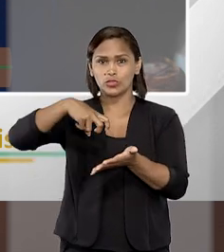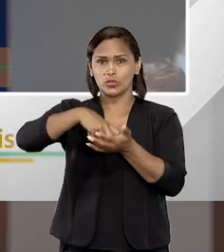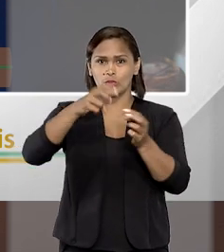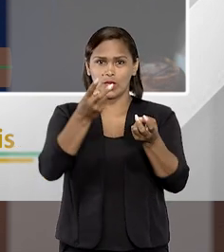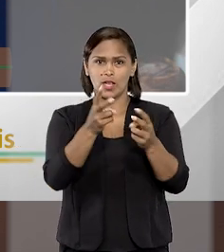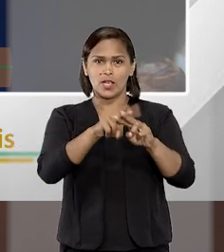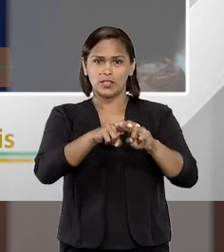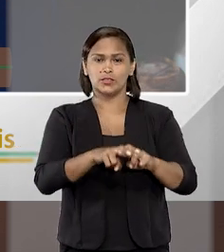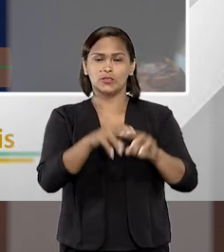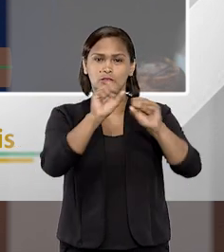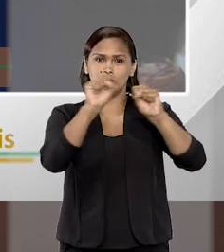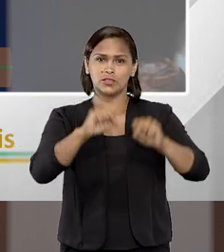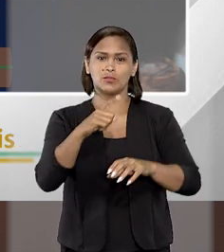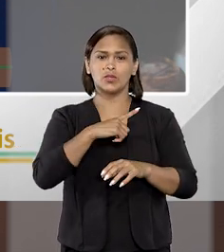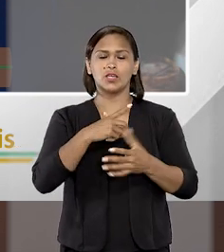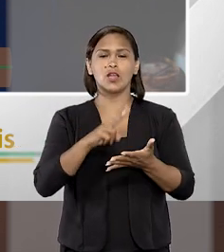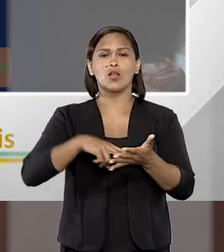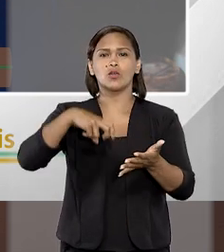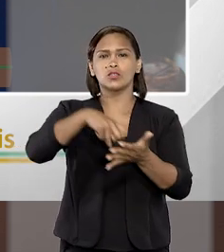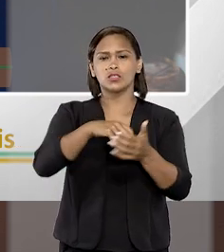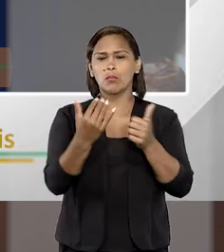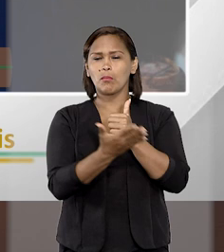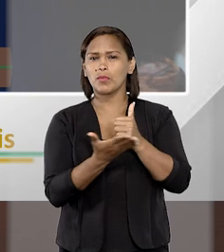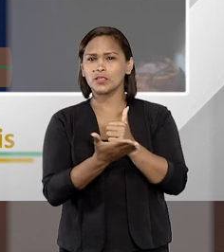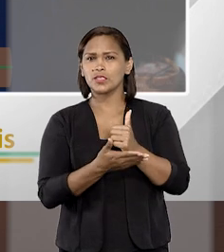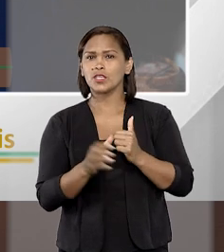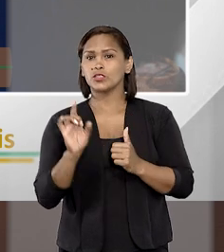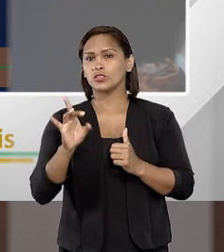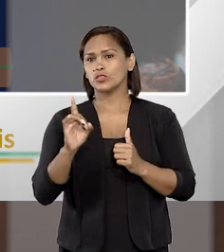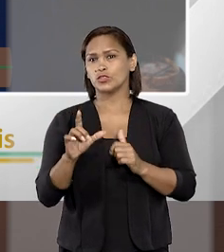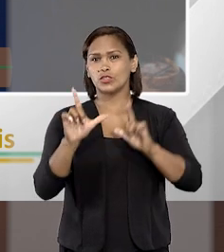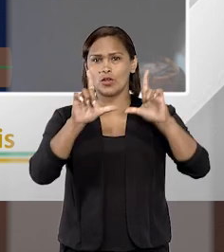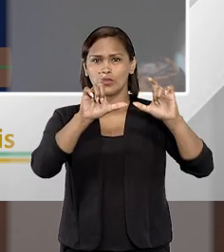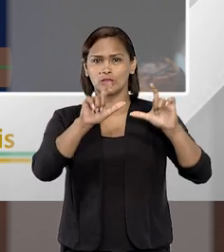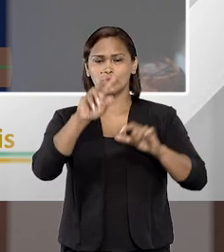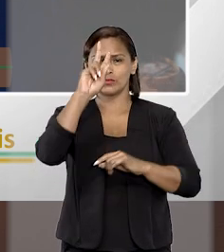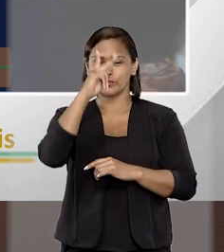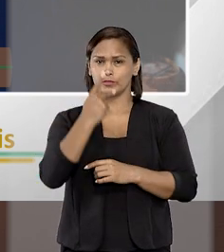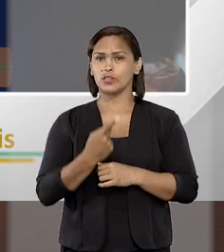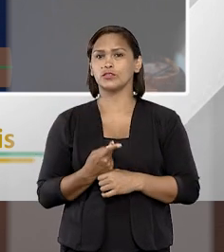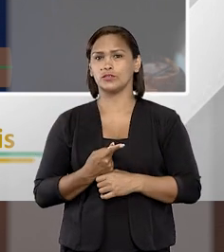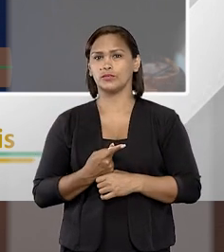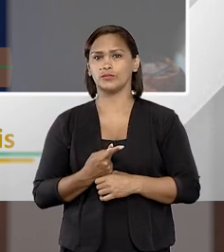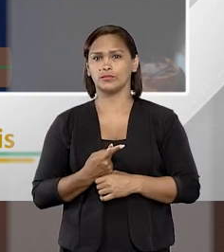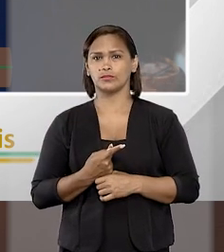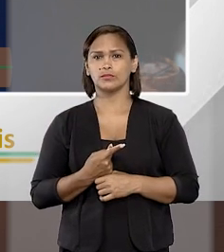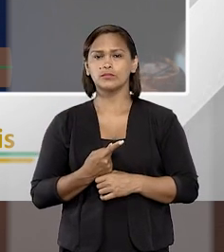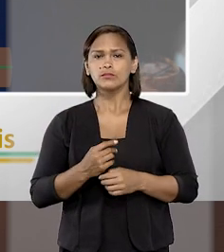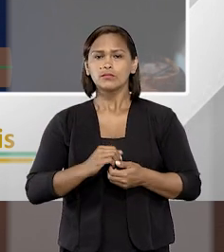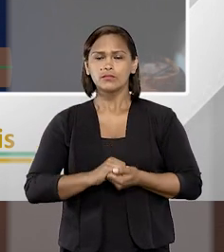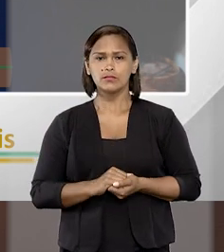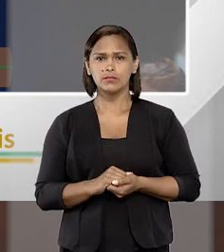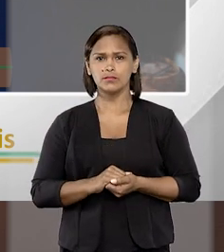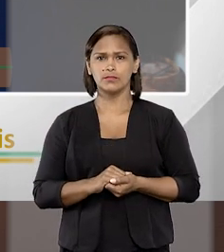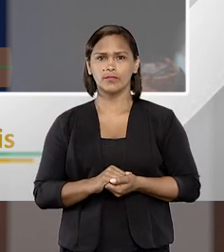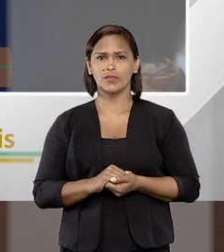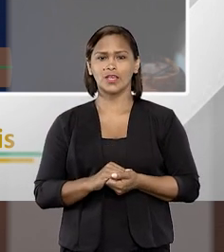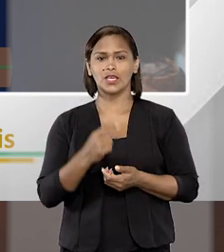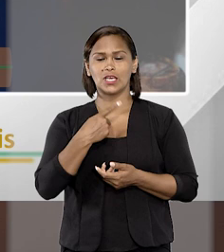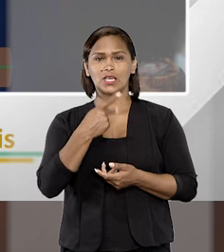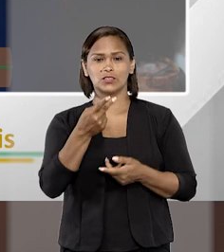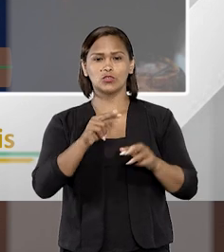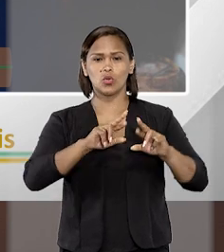E que tiveram sua condenação baseada tão somente no reconhecimento feito em